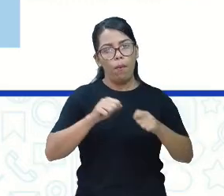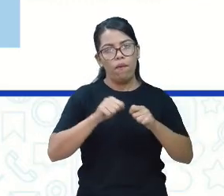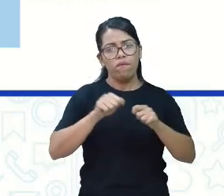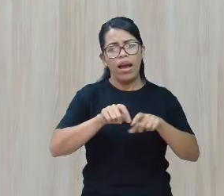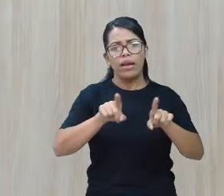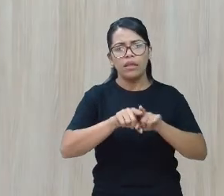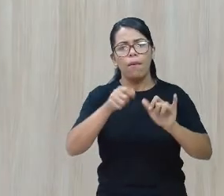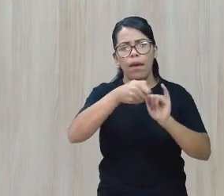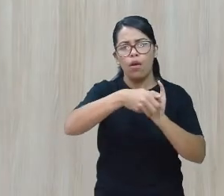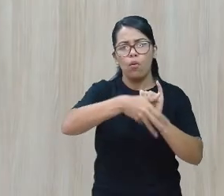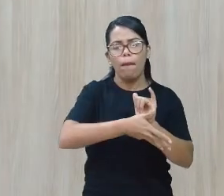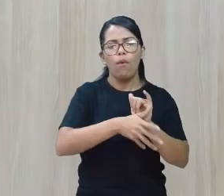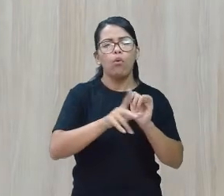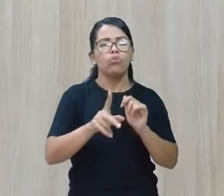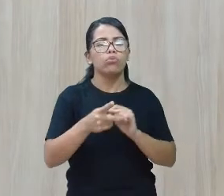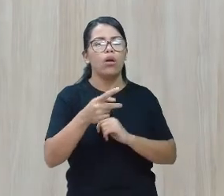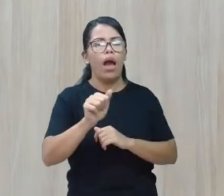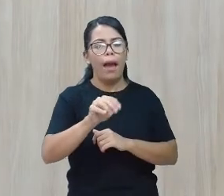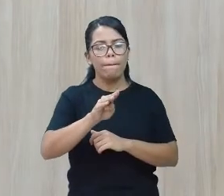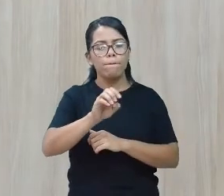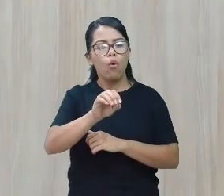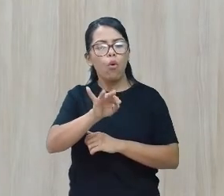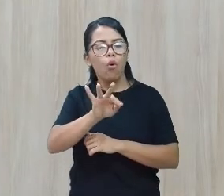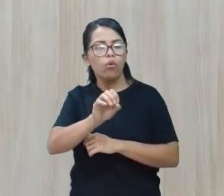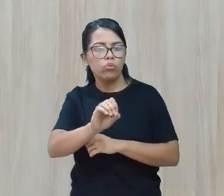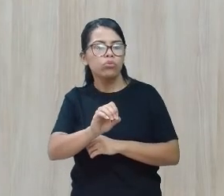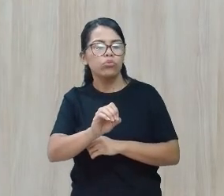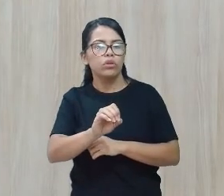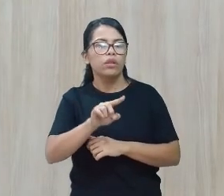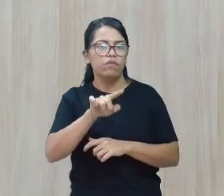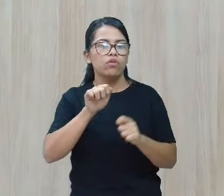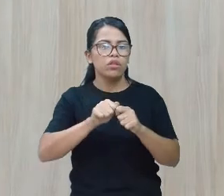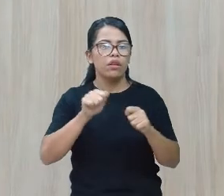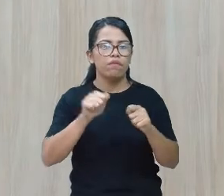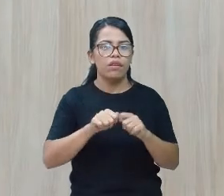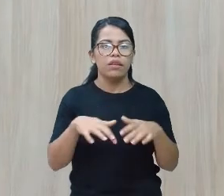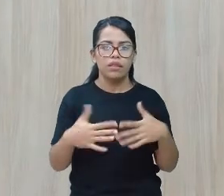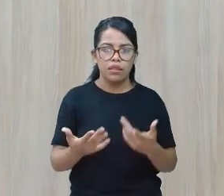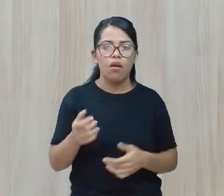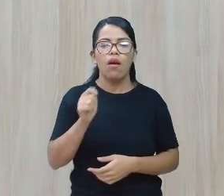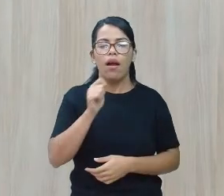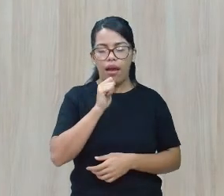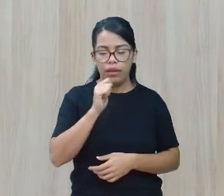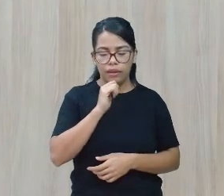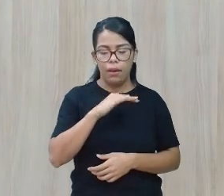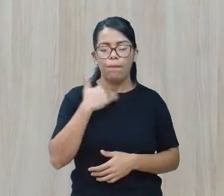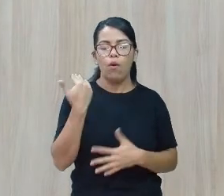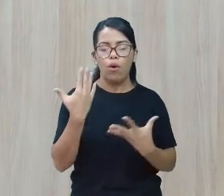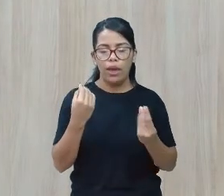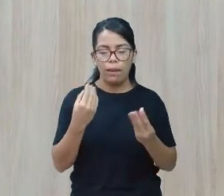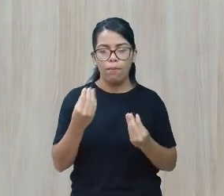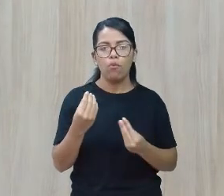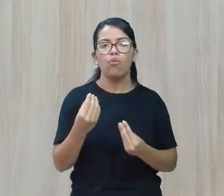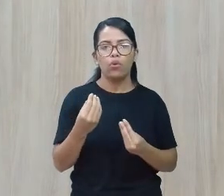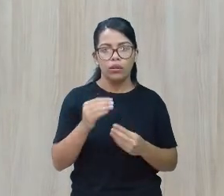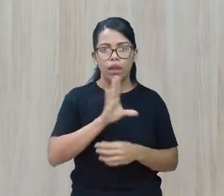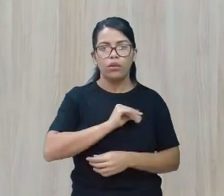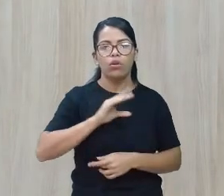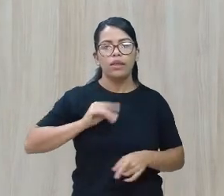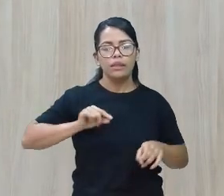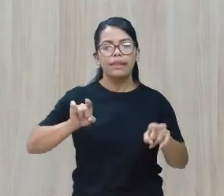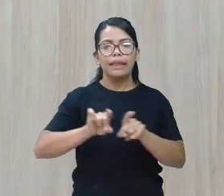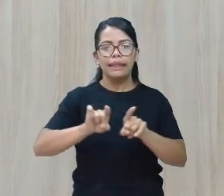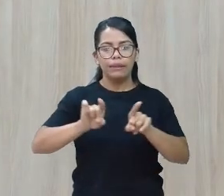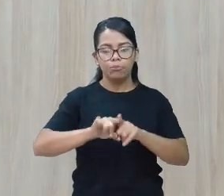Então, através de pesquisas, ele ainda mata muitas adolescentes e crianças devido a esses